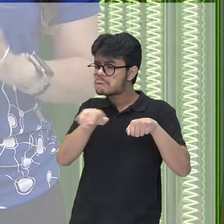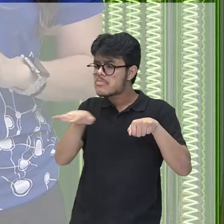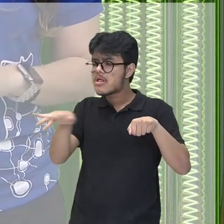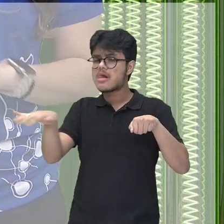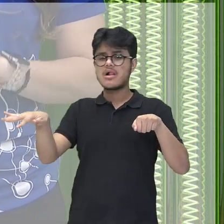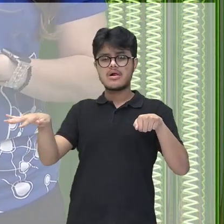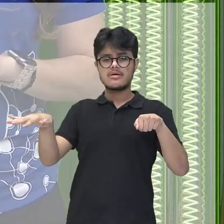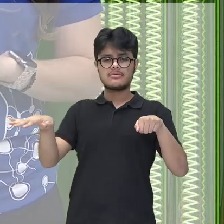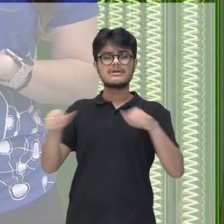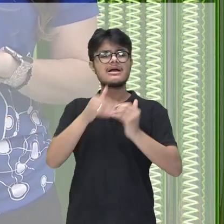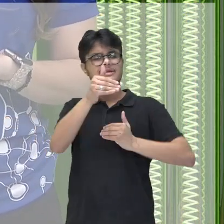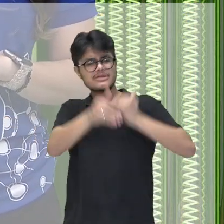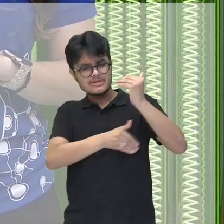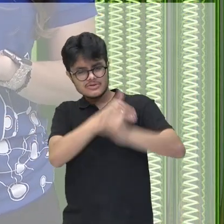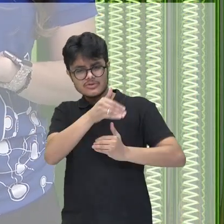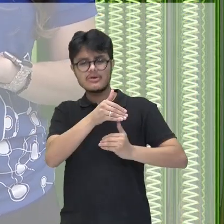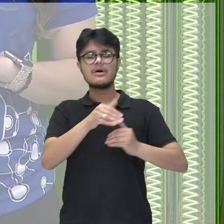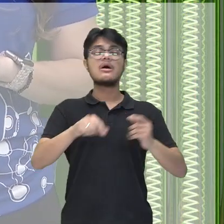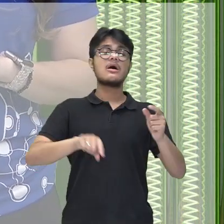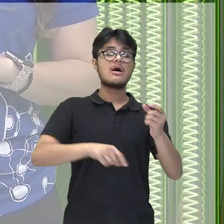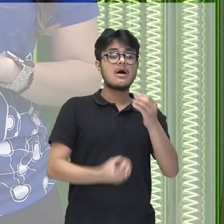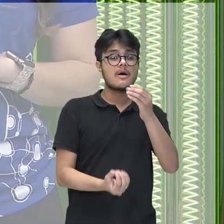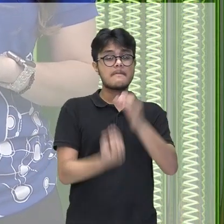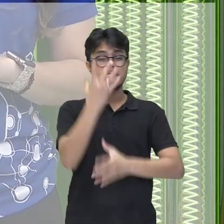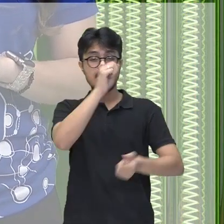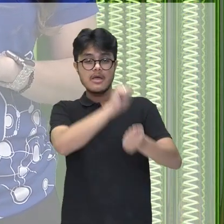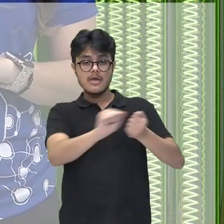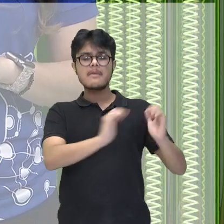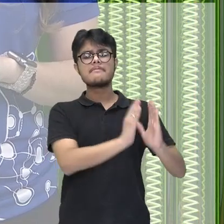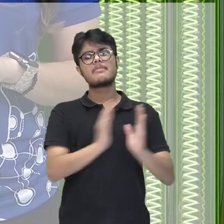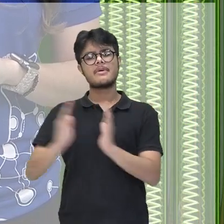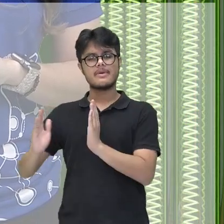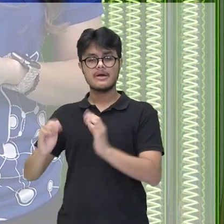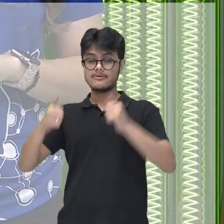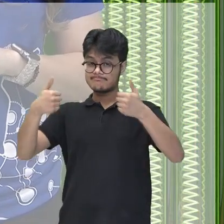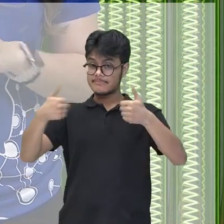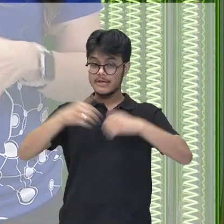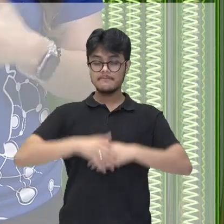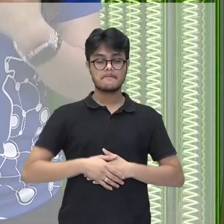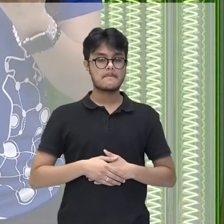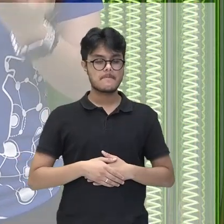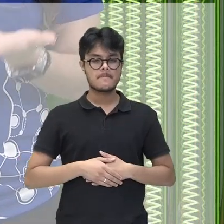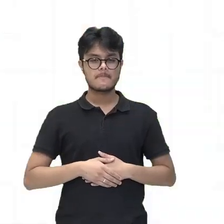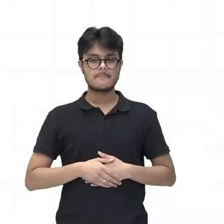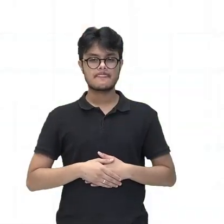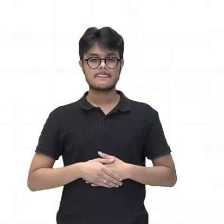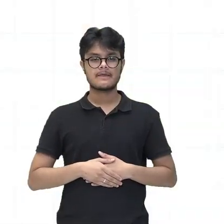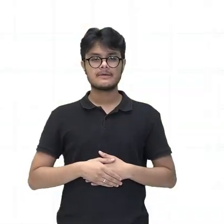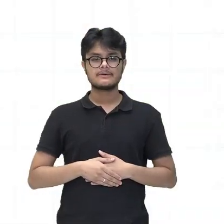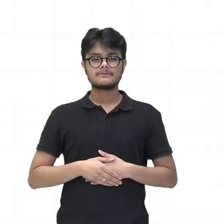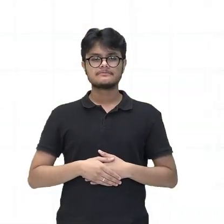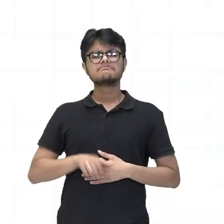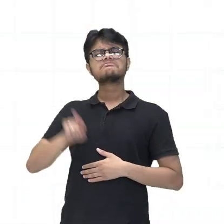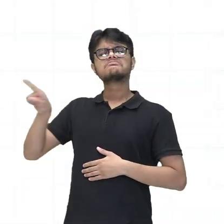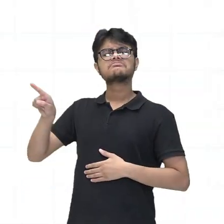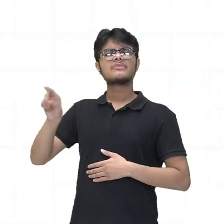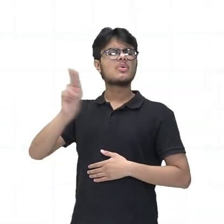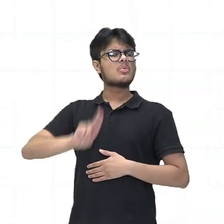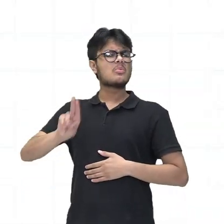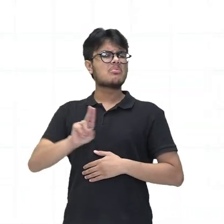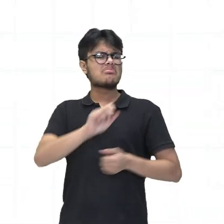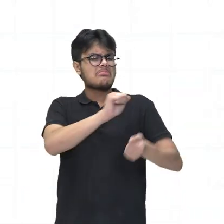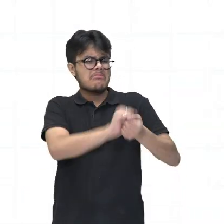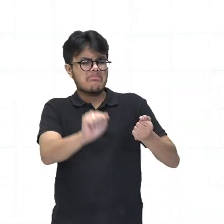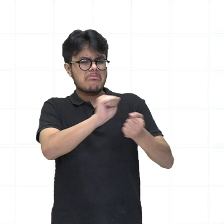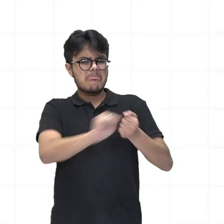esses são os processos para formar aí o carvão mineral. E no que a gente utiliza o carvão